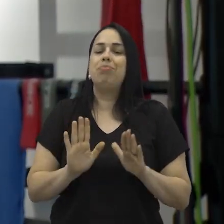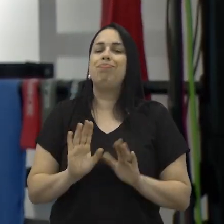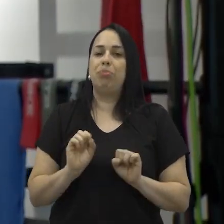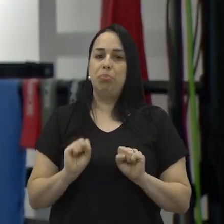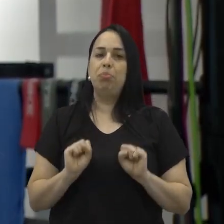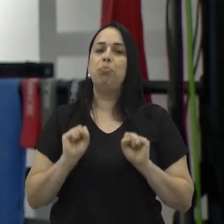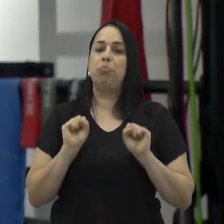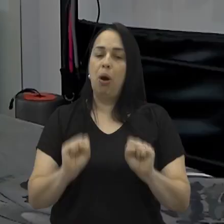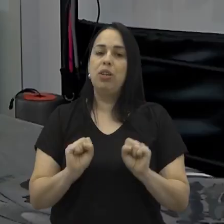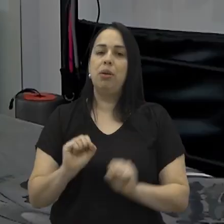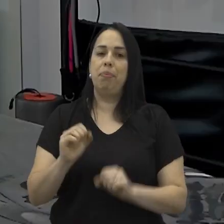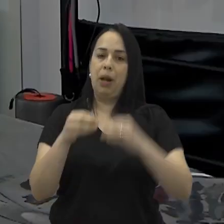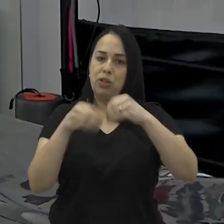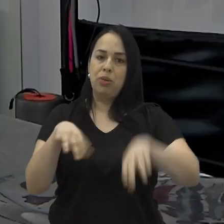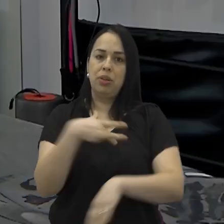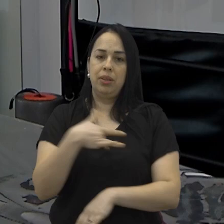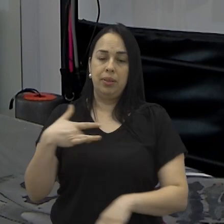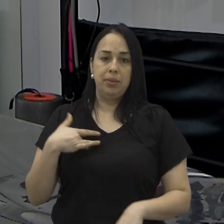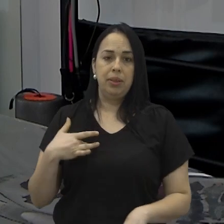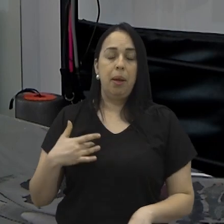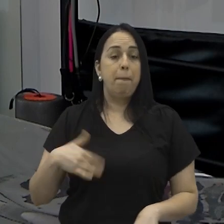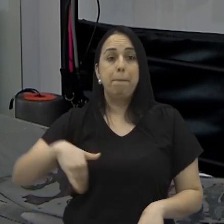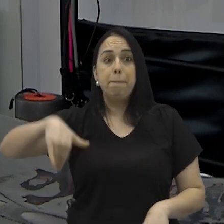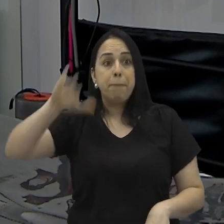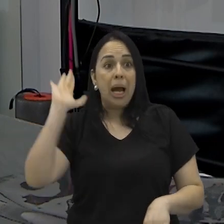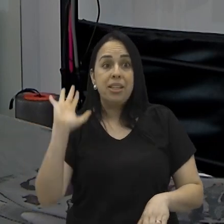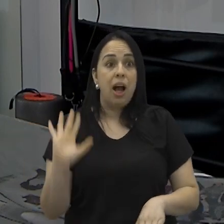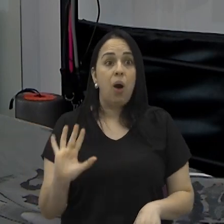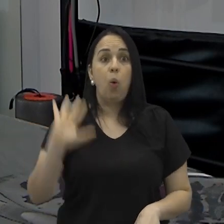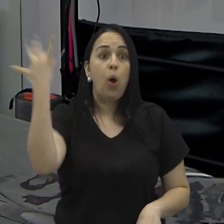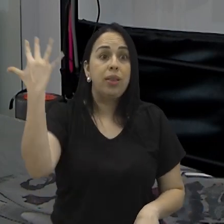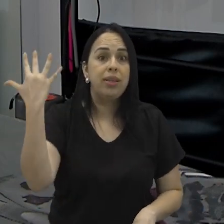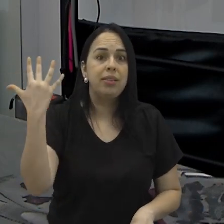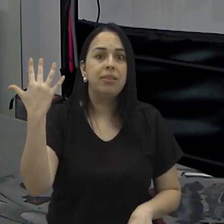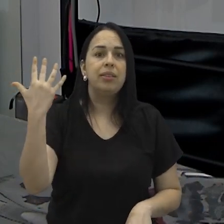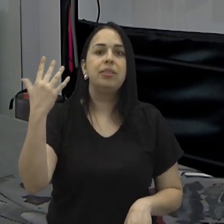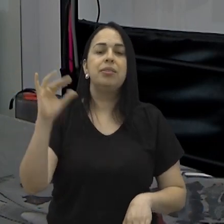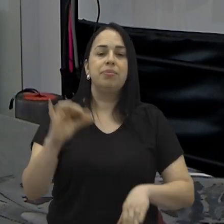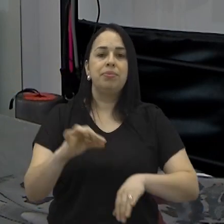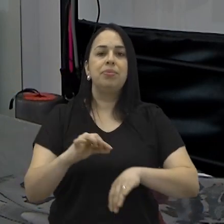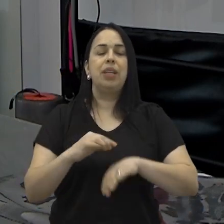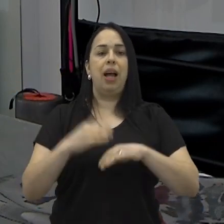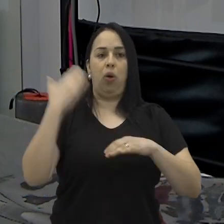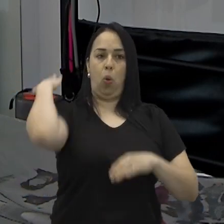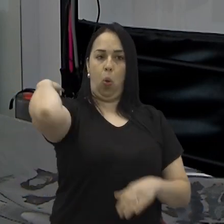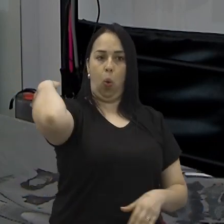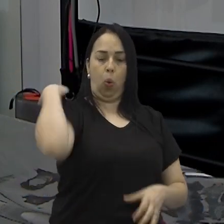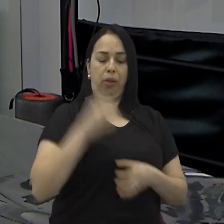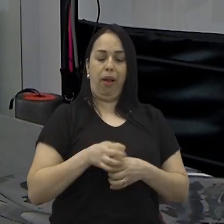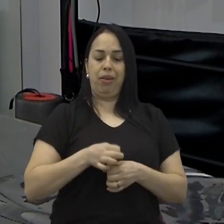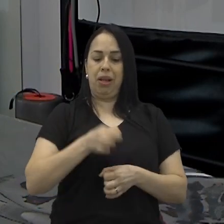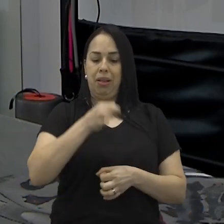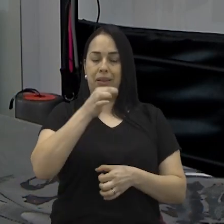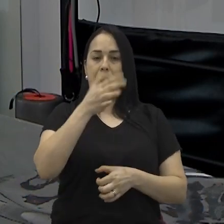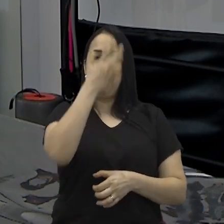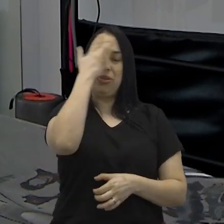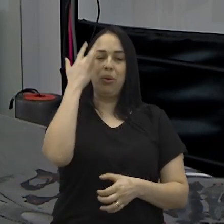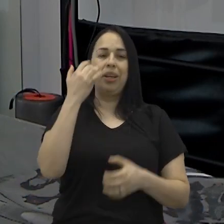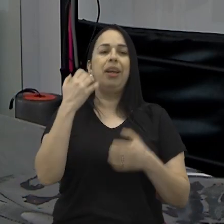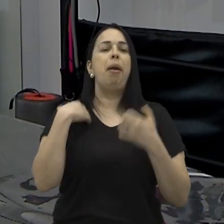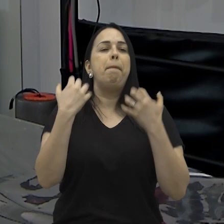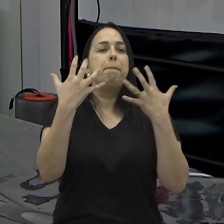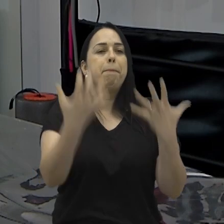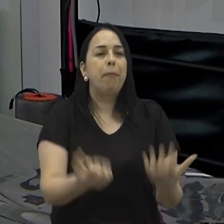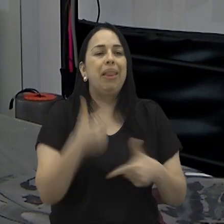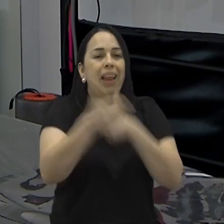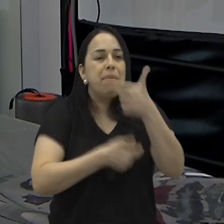fazer mal para a saúde. As outras lesões que mais aparecem no nosso dia a dia são as relacionadas à coluna, para as pessoas que trabalham